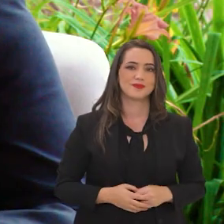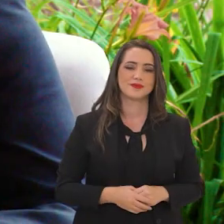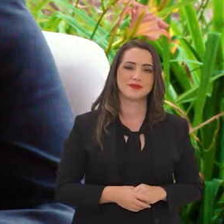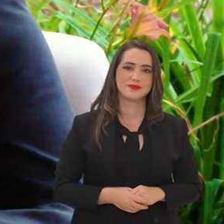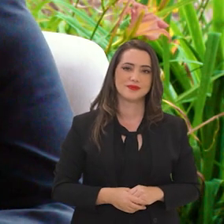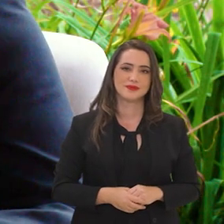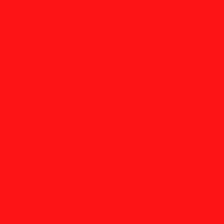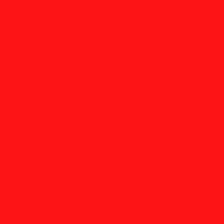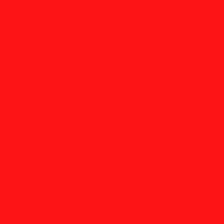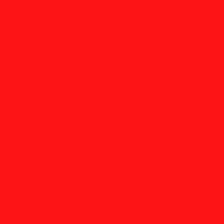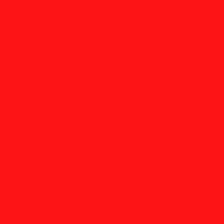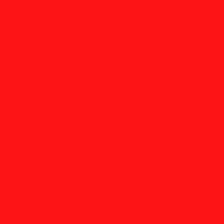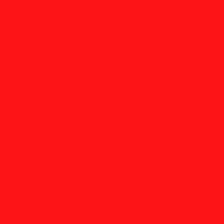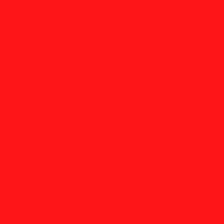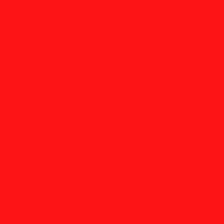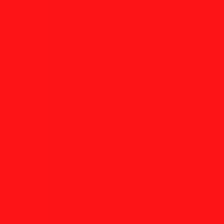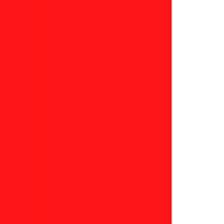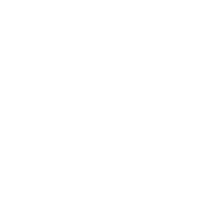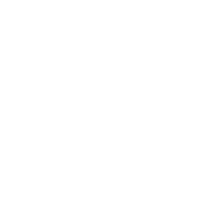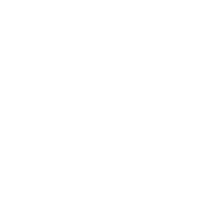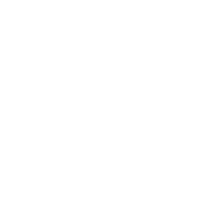não saia daí